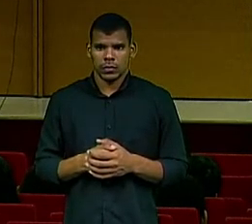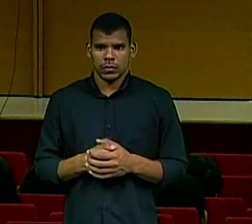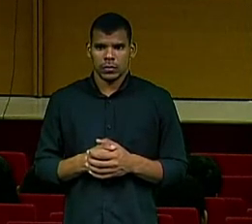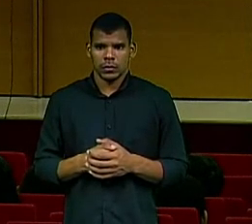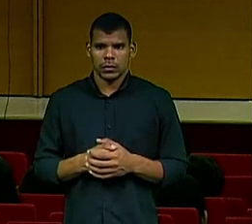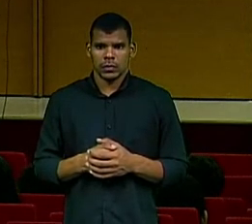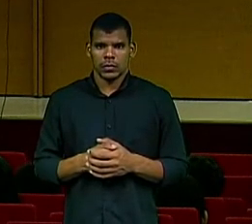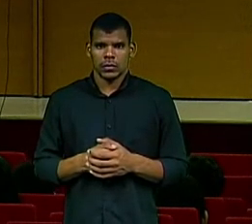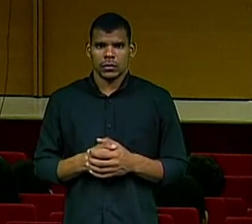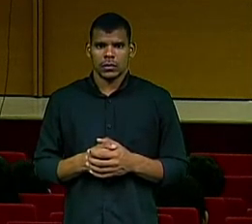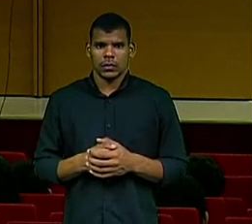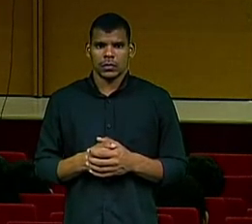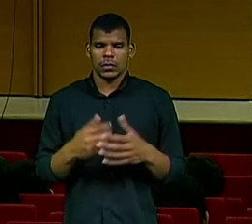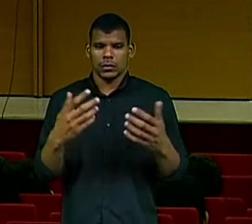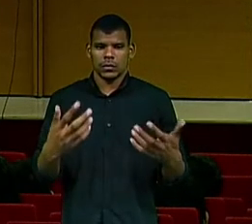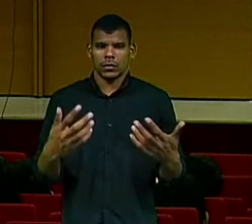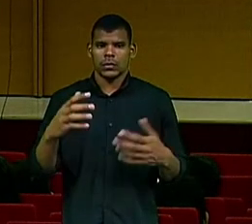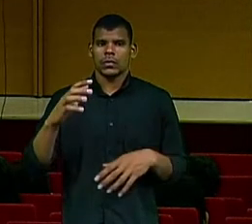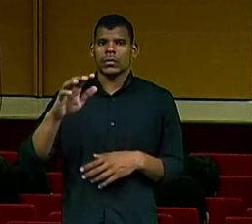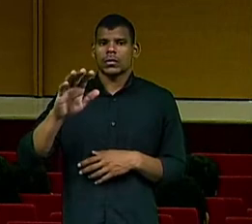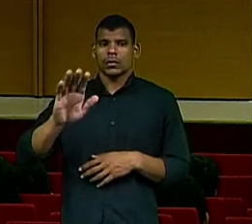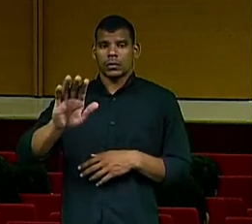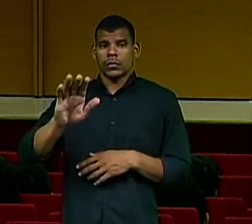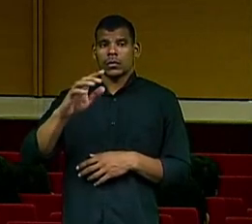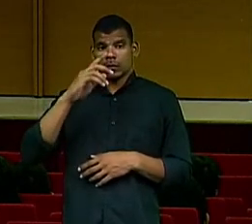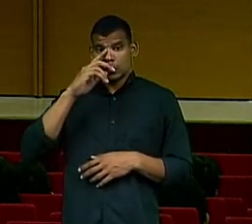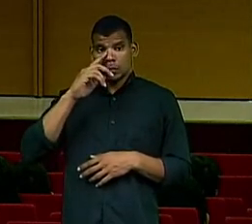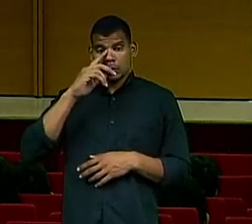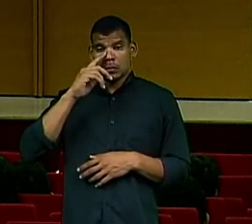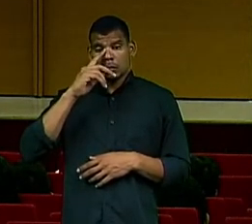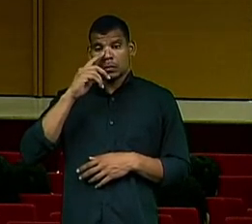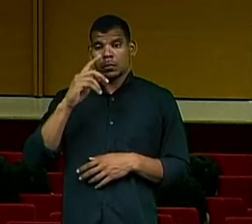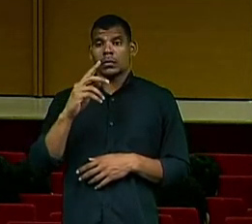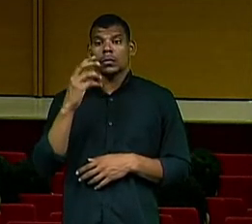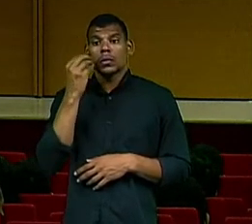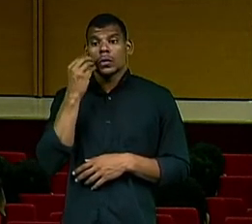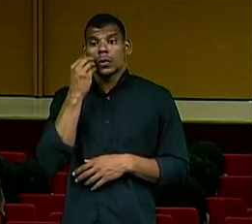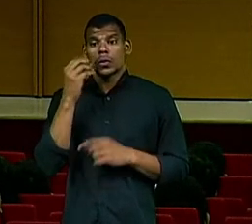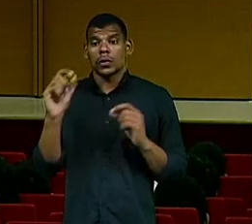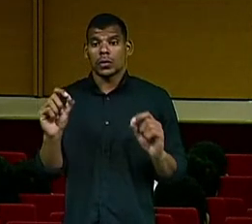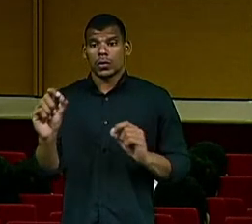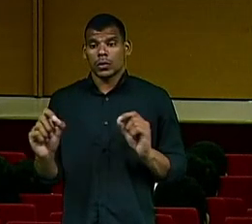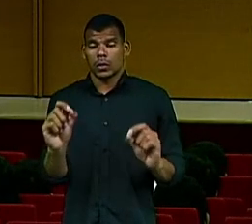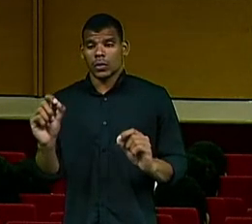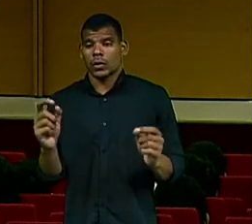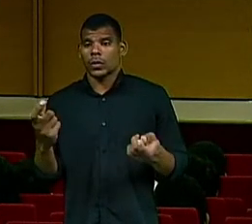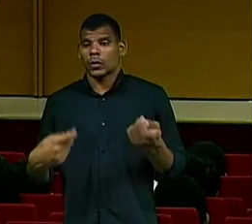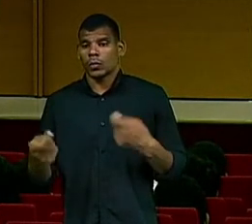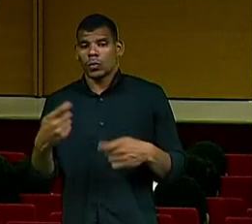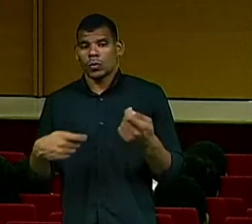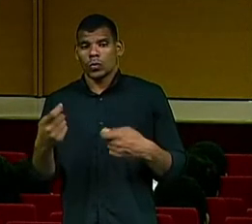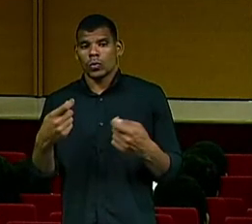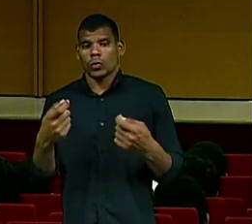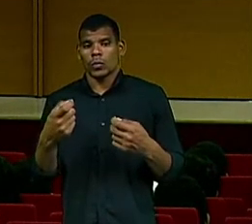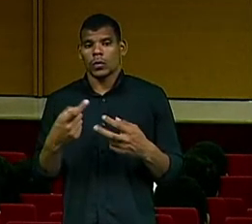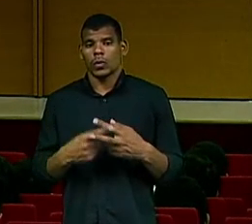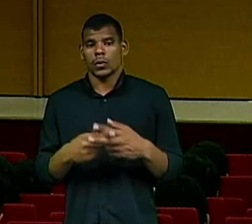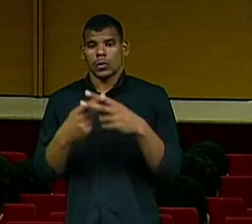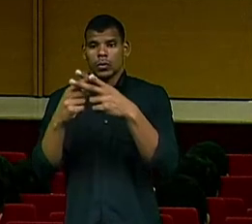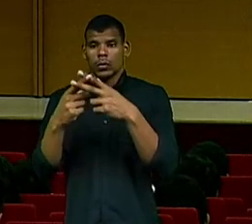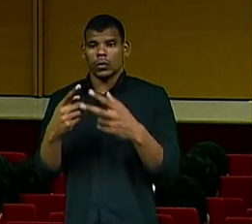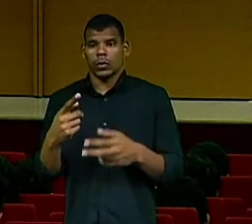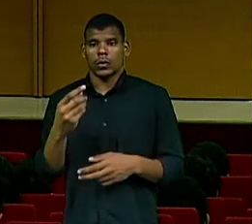Sarney do governo dele para tentar dar Uma segurada nessa economia recuperar essa essa economia